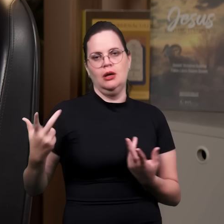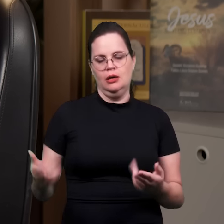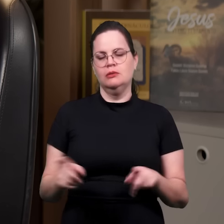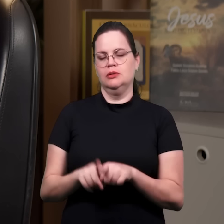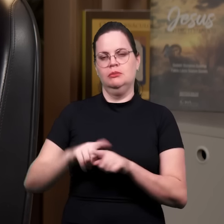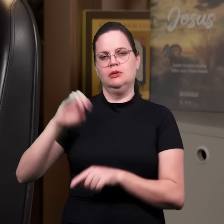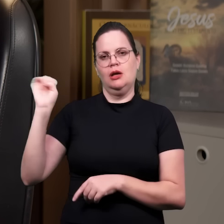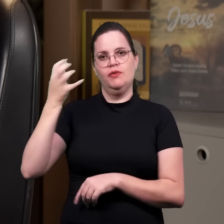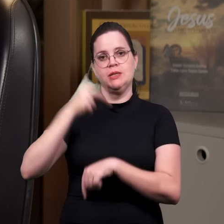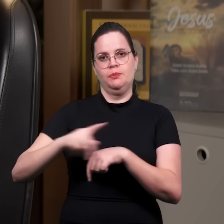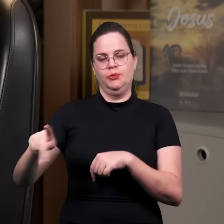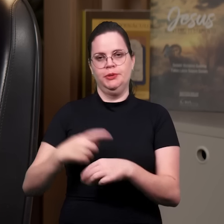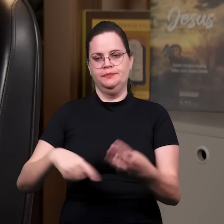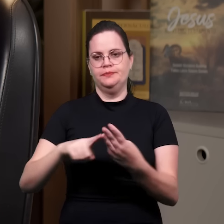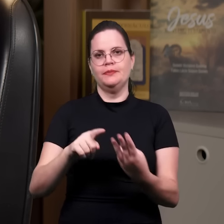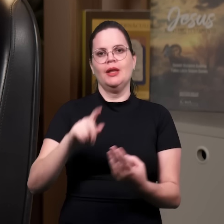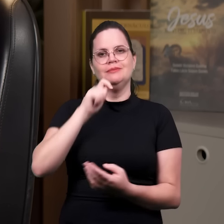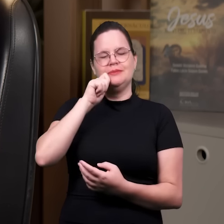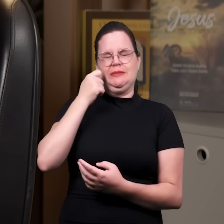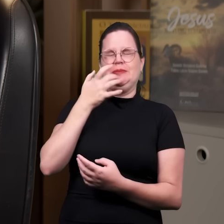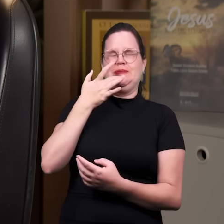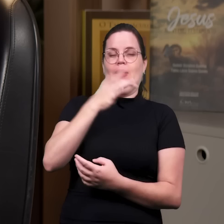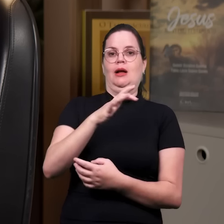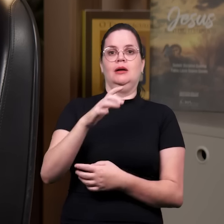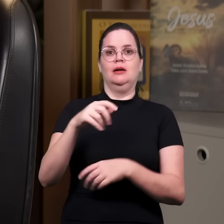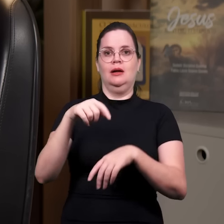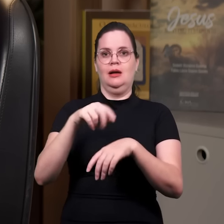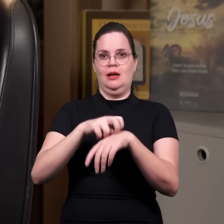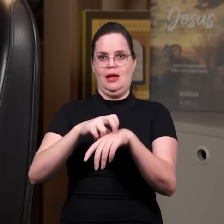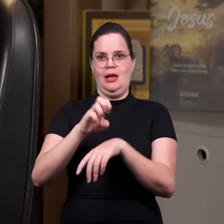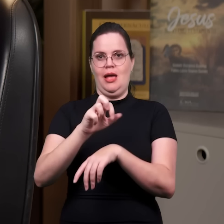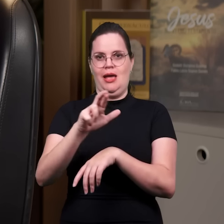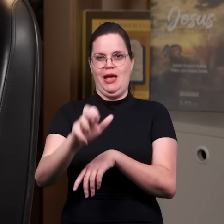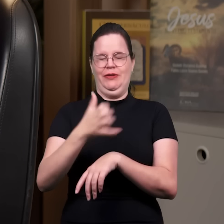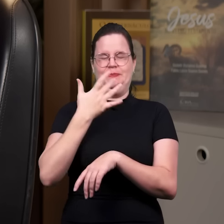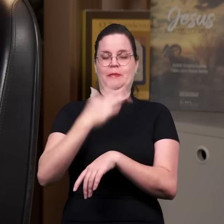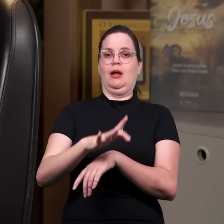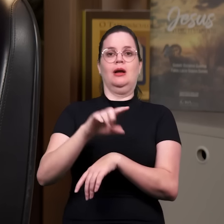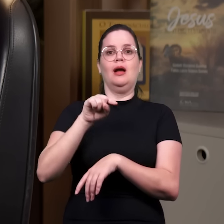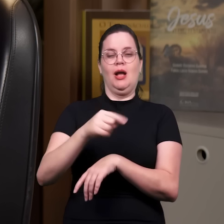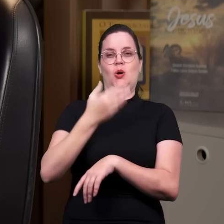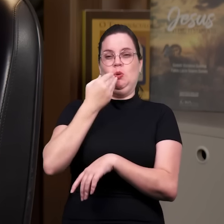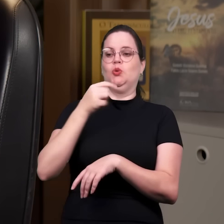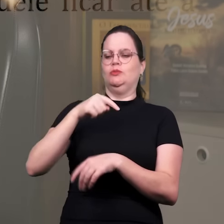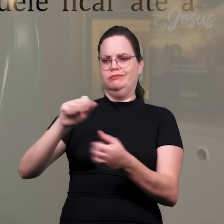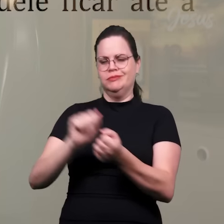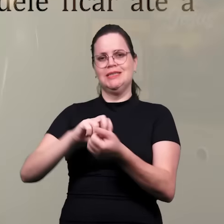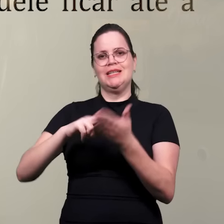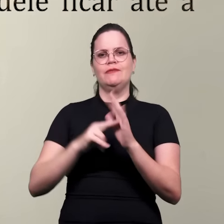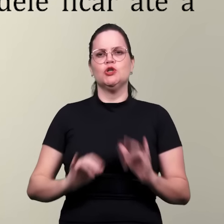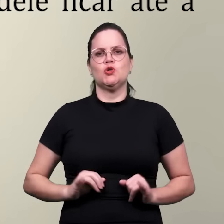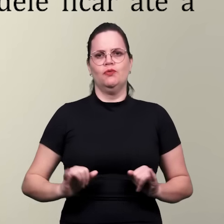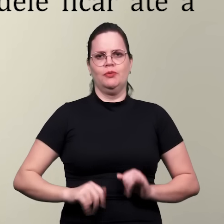ervas amargosas a comerão, né? Apontando ali para o sacrifício de Jesus que nos levaria. Então o texto